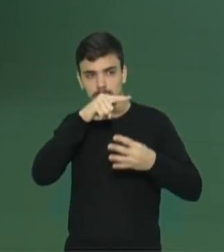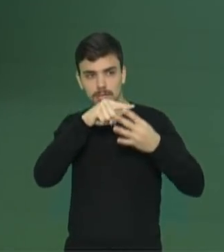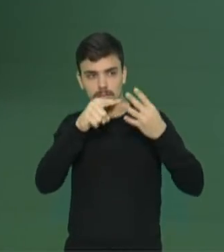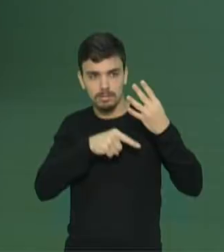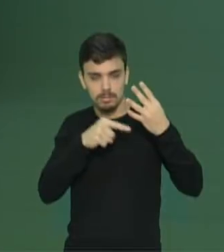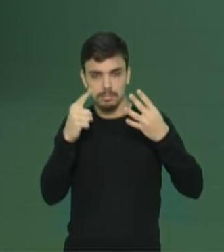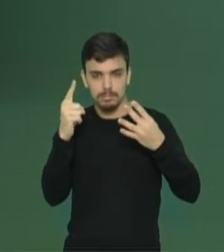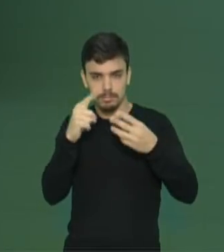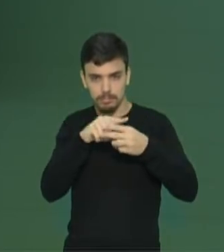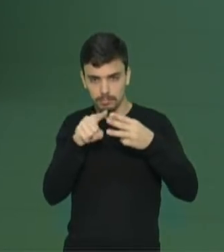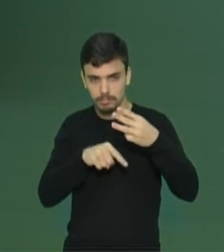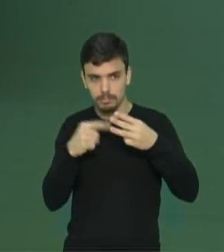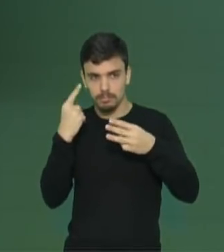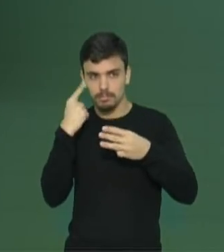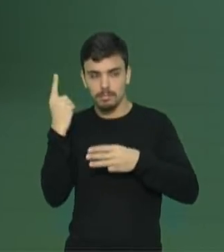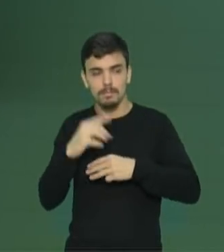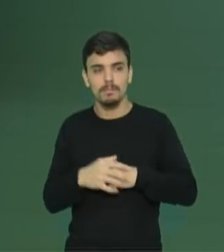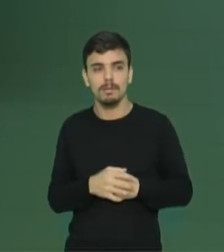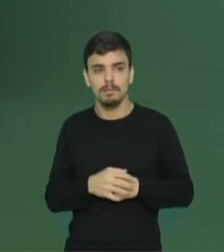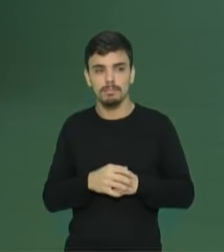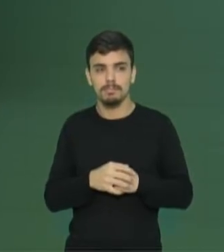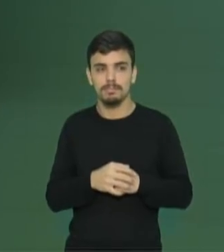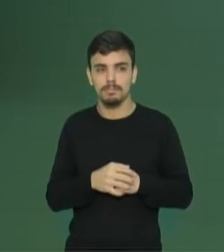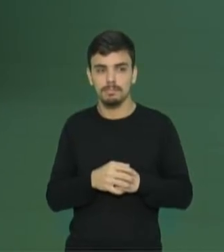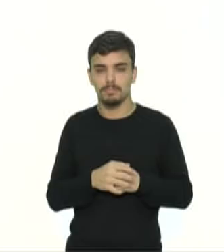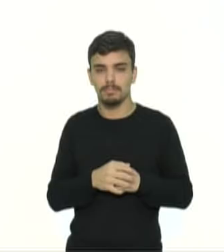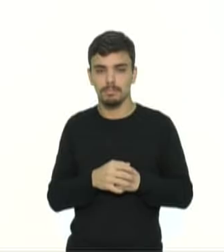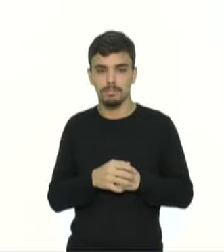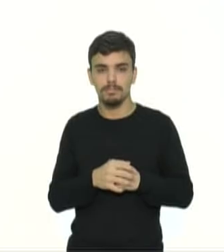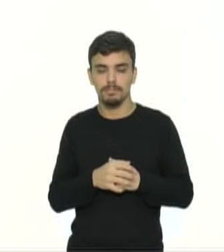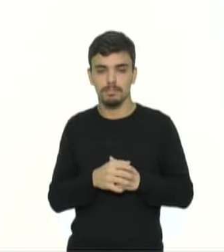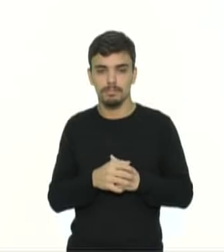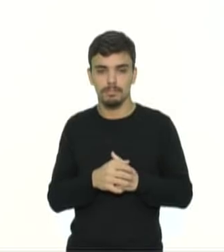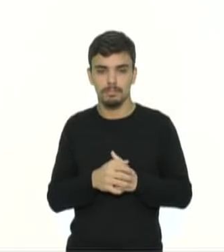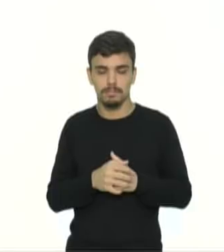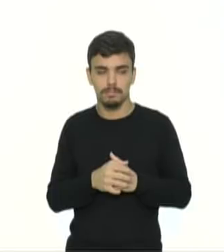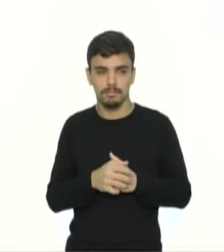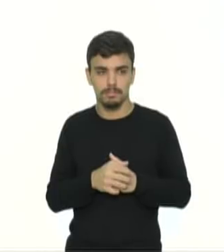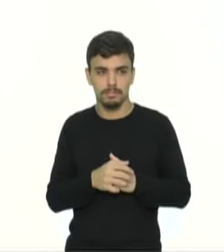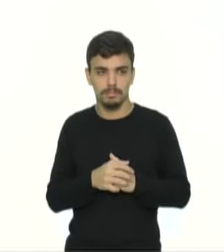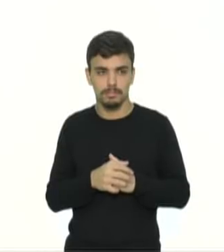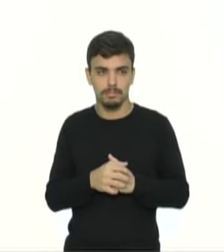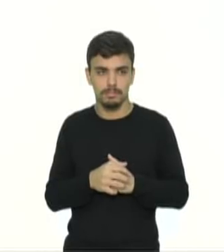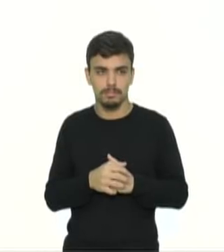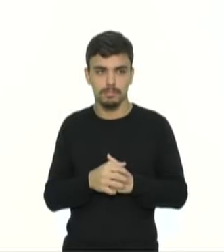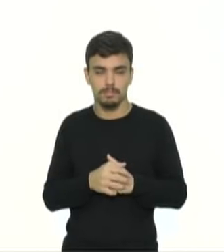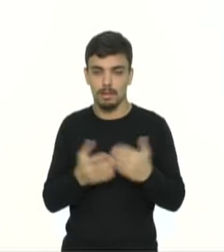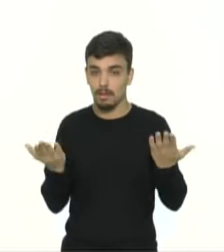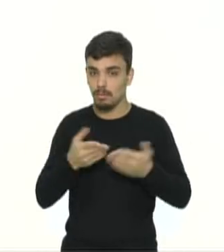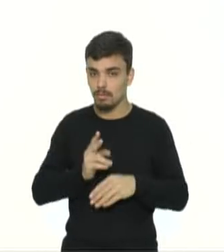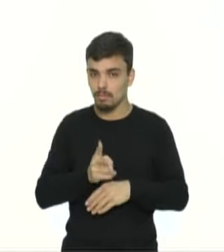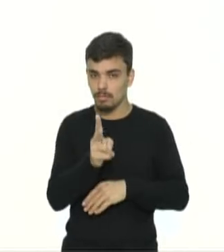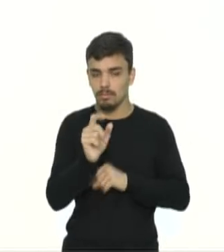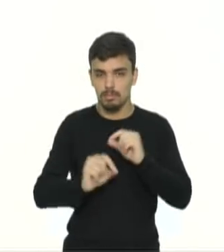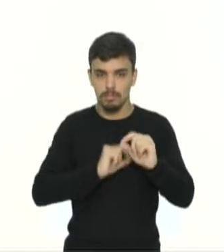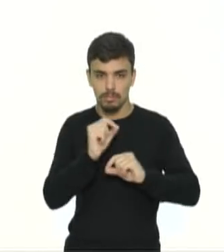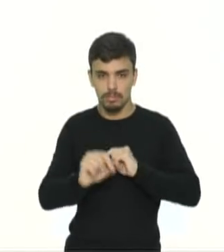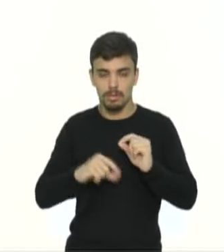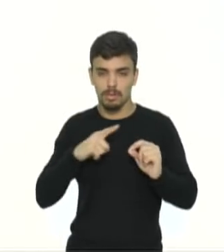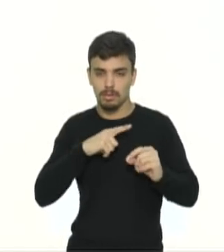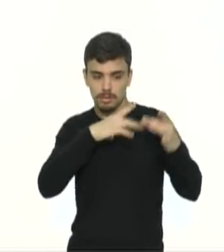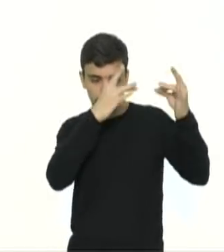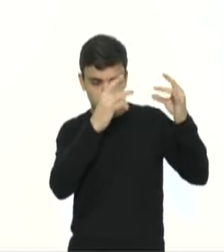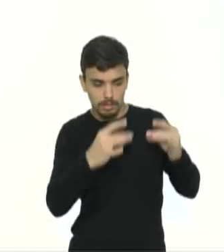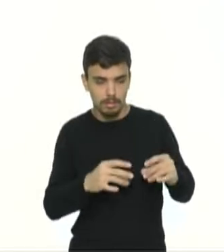foliáceos. Crustáceo, inseto, uma aranha aracnídeo. Continuando. Aqui mais detalhes do